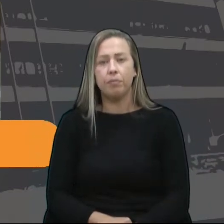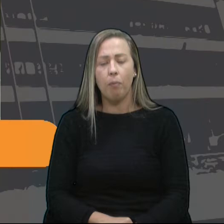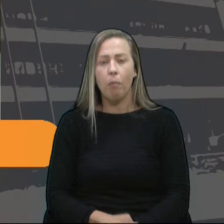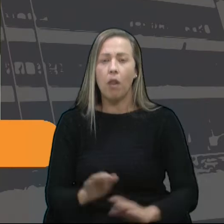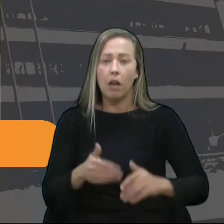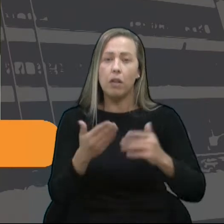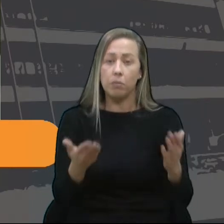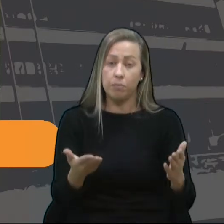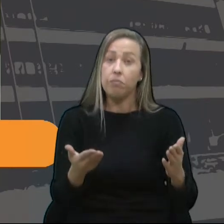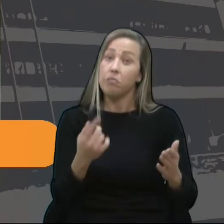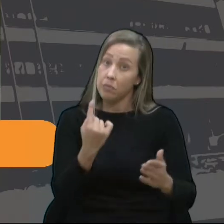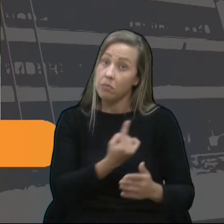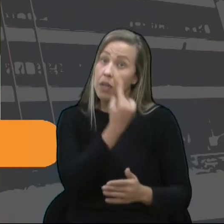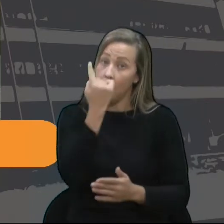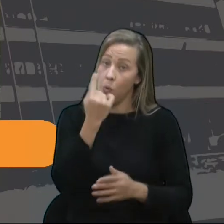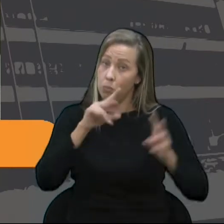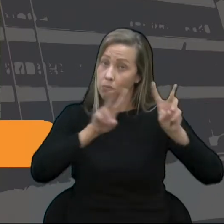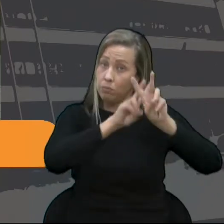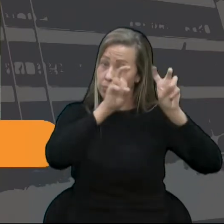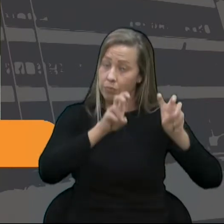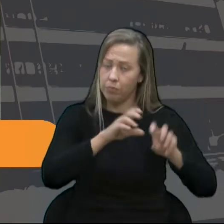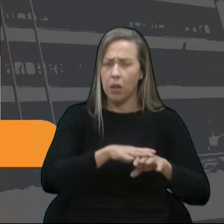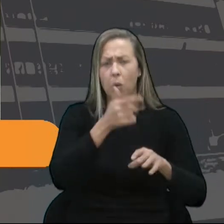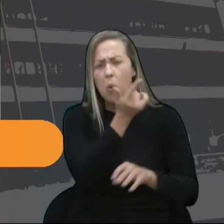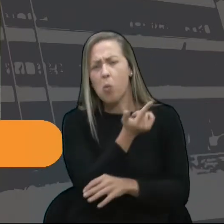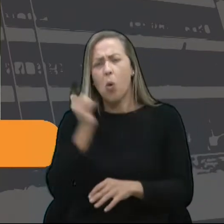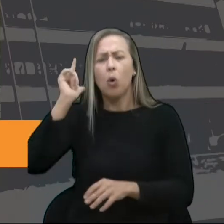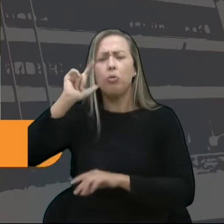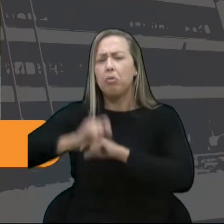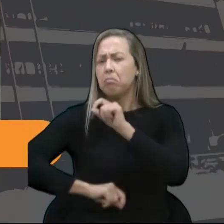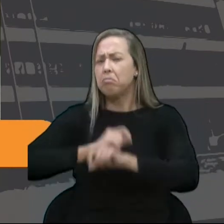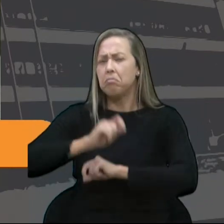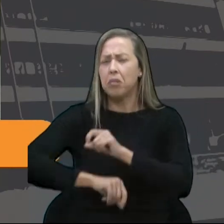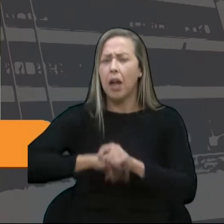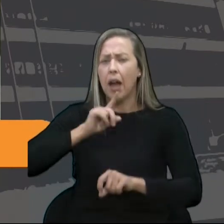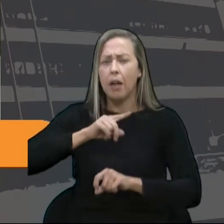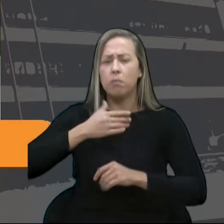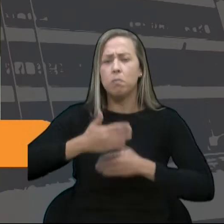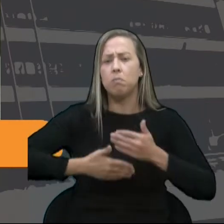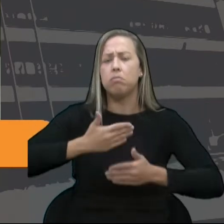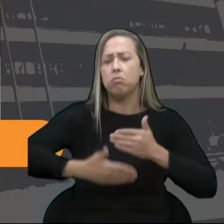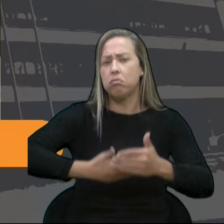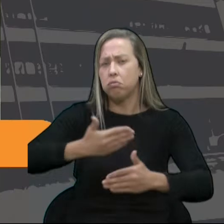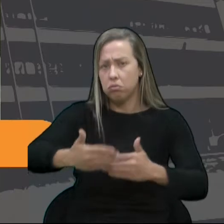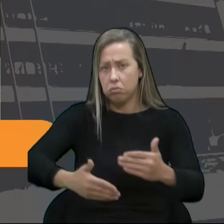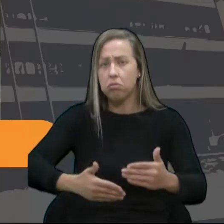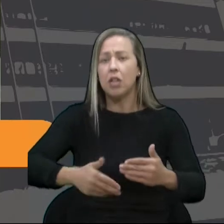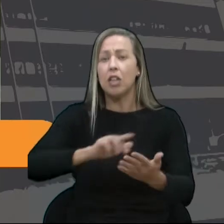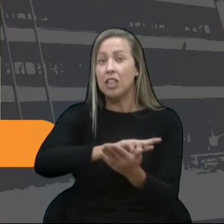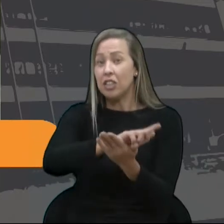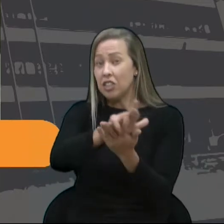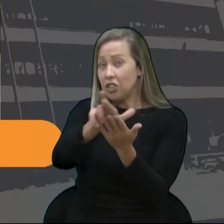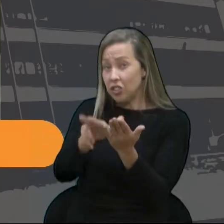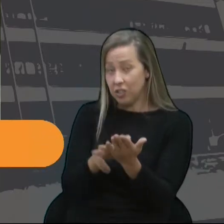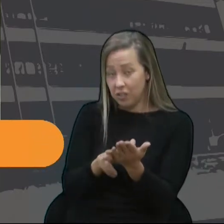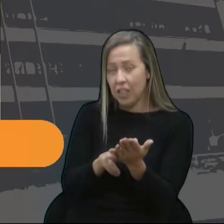Esse é um aspecto. O outro aspecto é, em decorrência disso, dessa polarização,